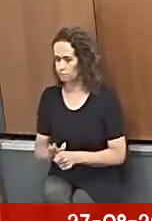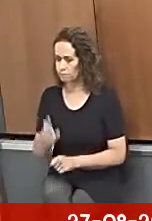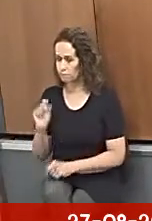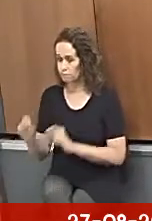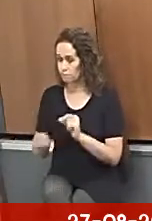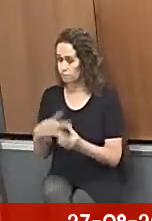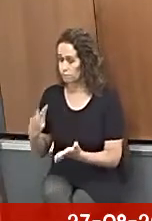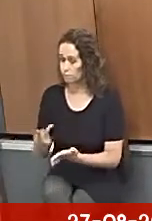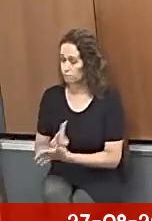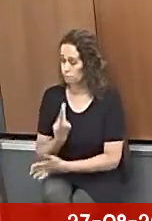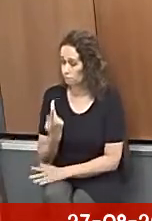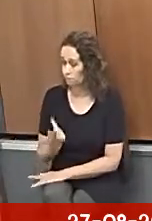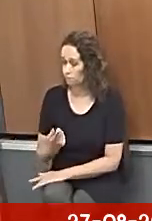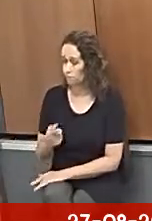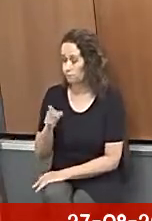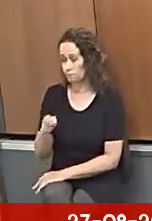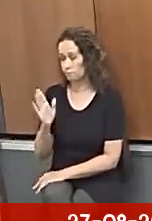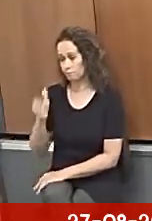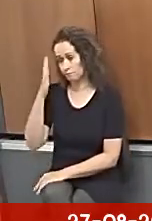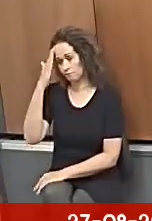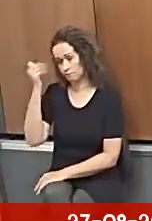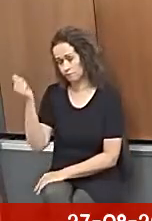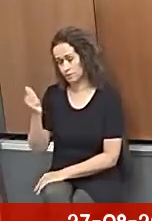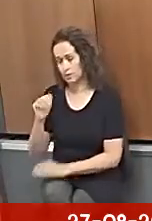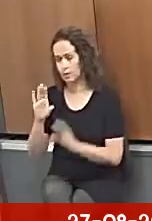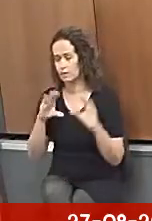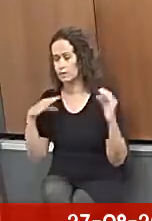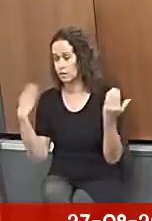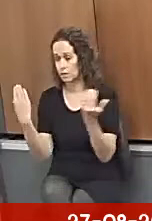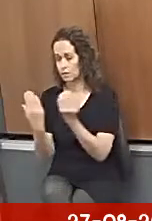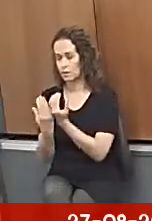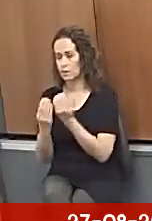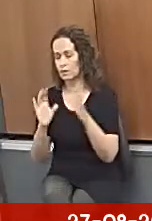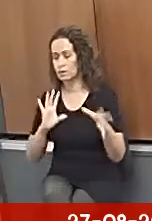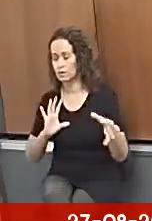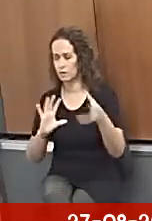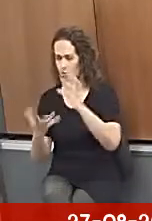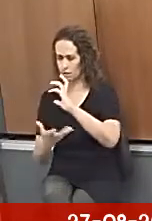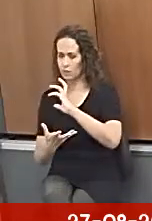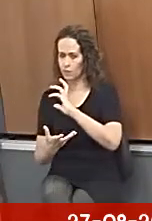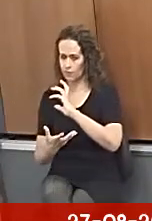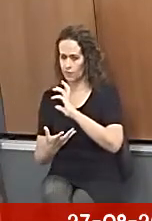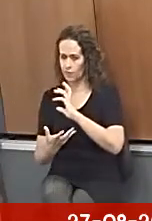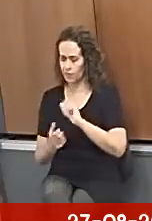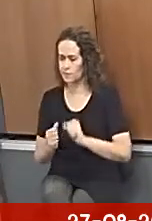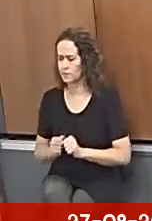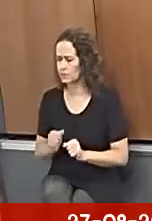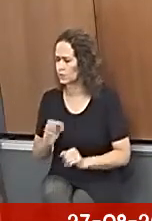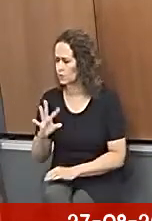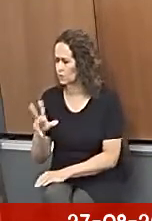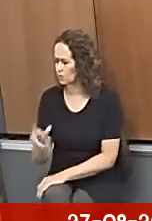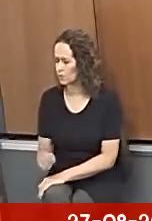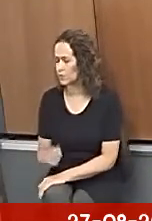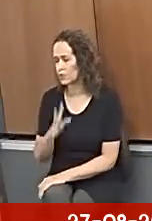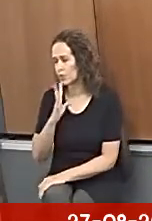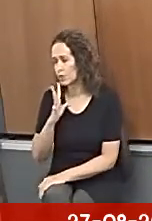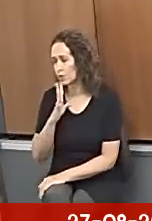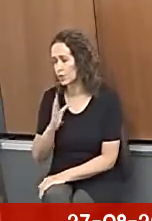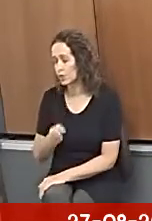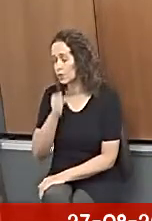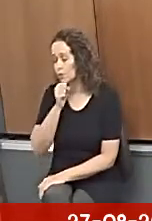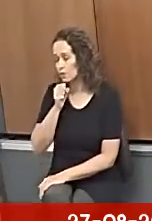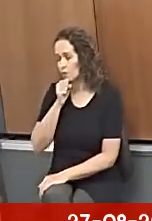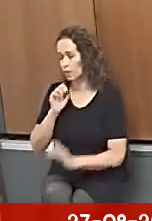senhores sabem explicar pra ninguém nem um retrofit com a reforma de uma edificação que todo mundo conhecia o antigo mineirão